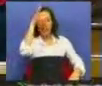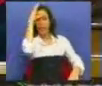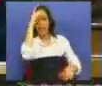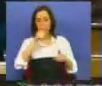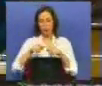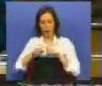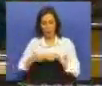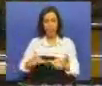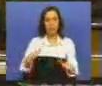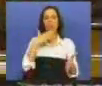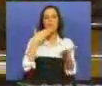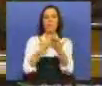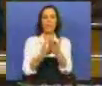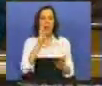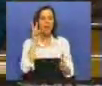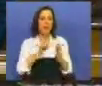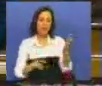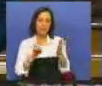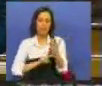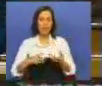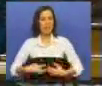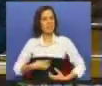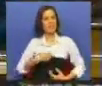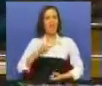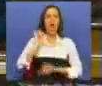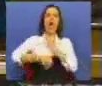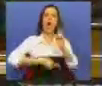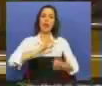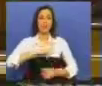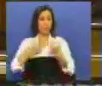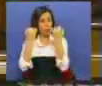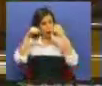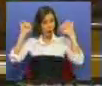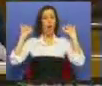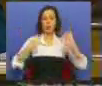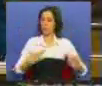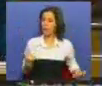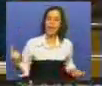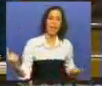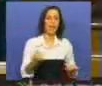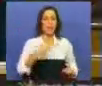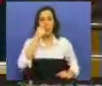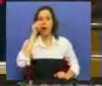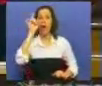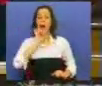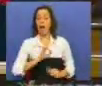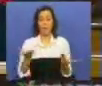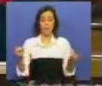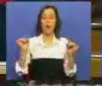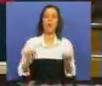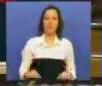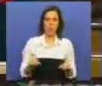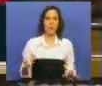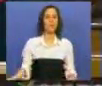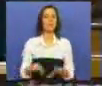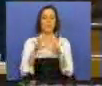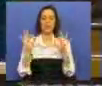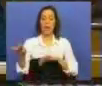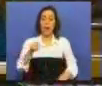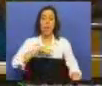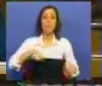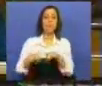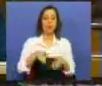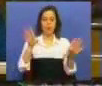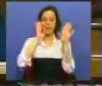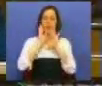a distribuição dos meios de ler e interpretar o mundo, a autonomia de cada um e de cada uma. Também hoje é assim. A política sobre